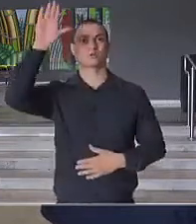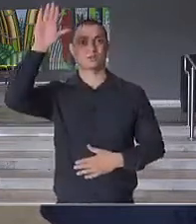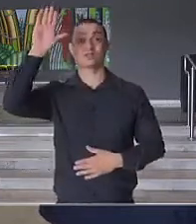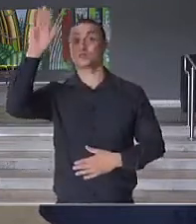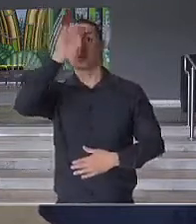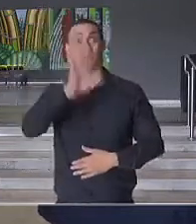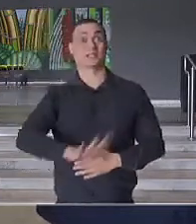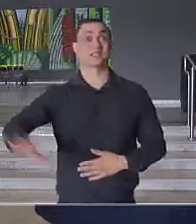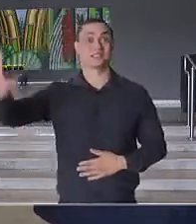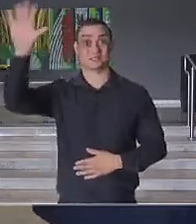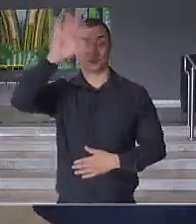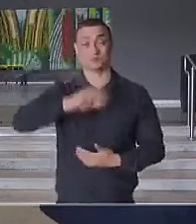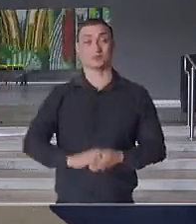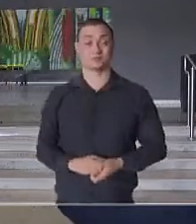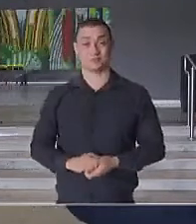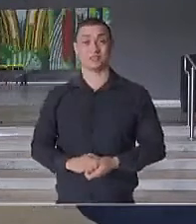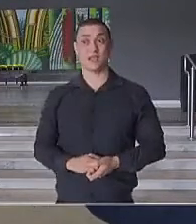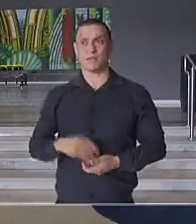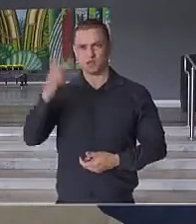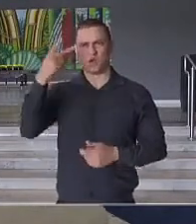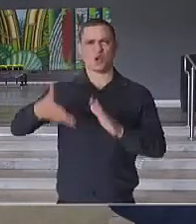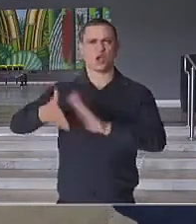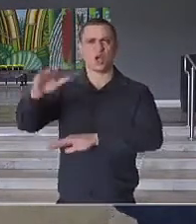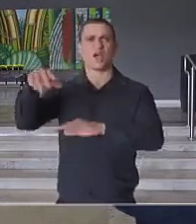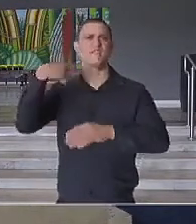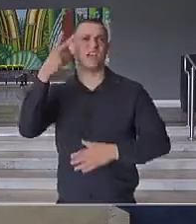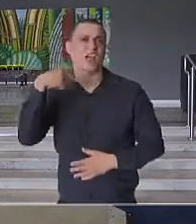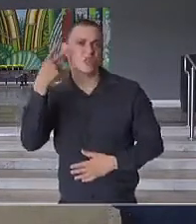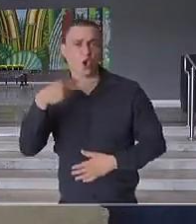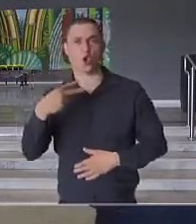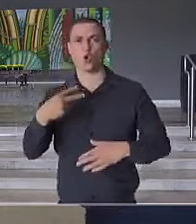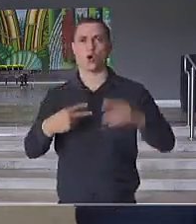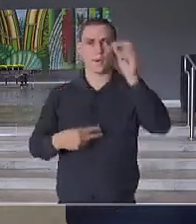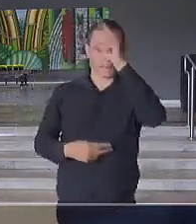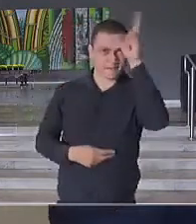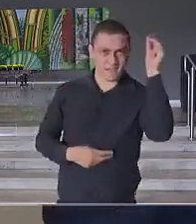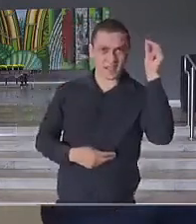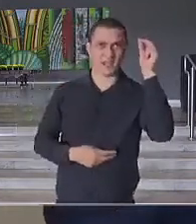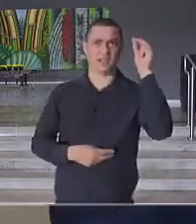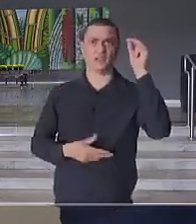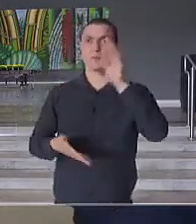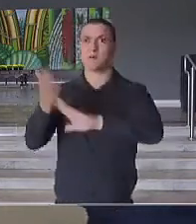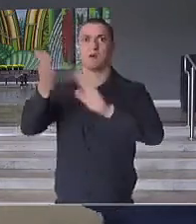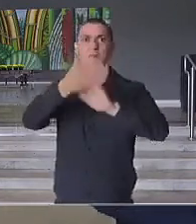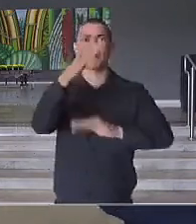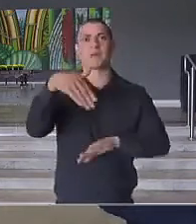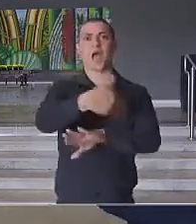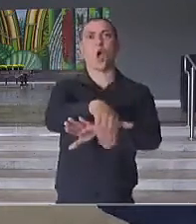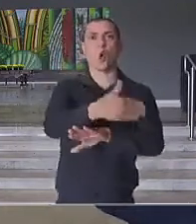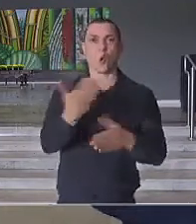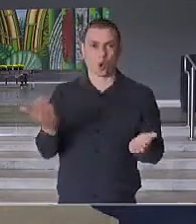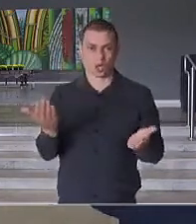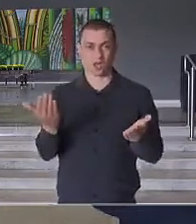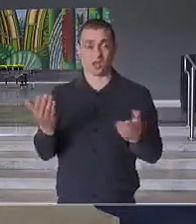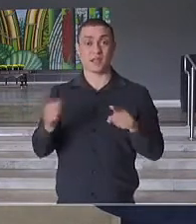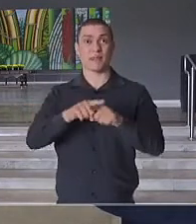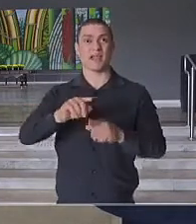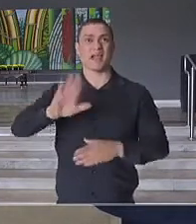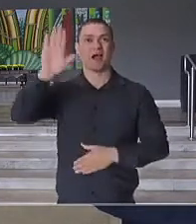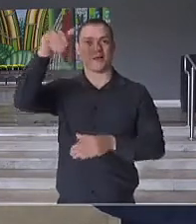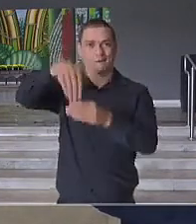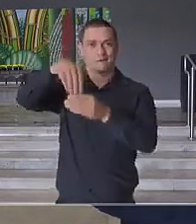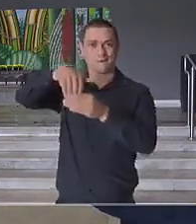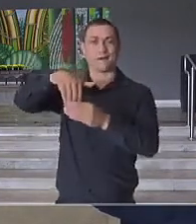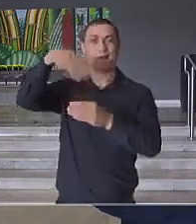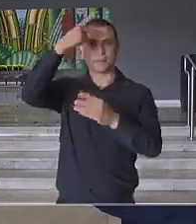todo, são candidatos a vereador e prefeito, são eleições que levam um